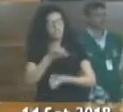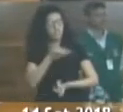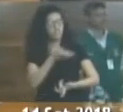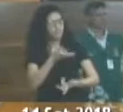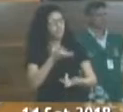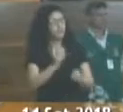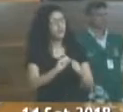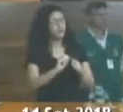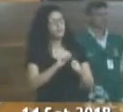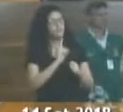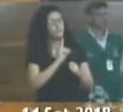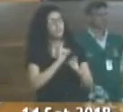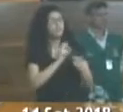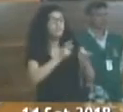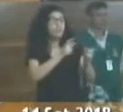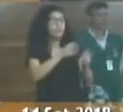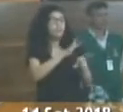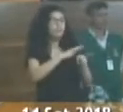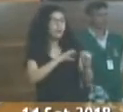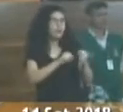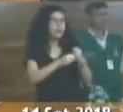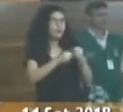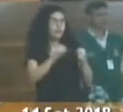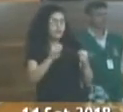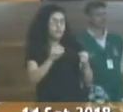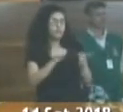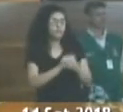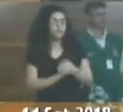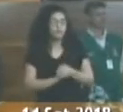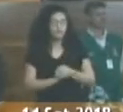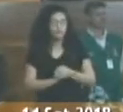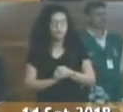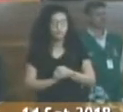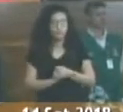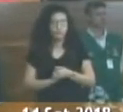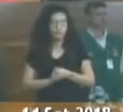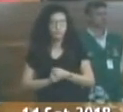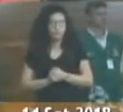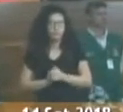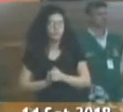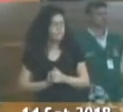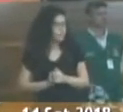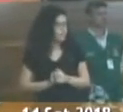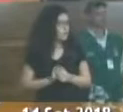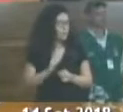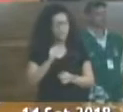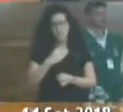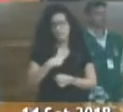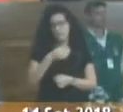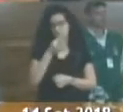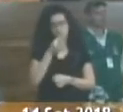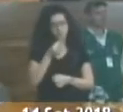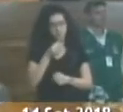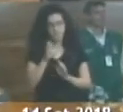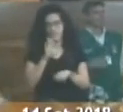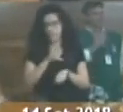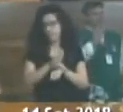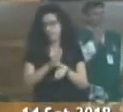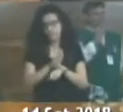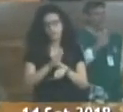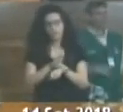pretendia privatizar a gestão da Ilha Grande, né? É uma coisa que, no meu ponto de vista, é até inconstitucional.